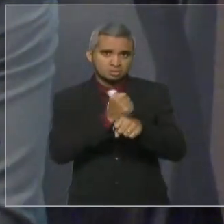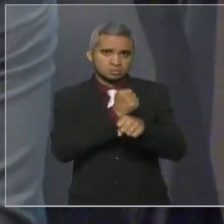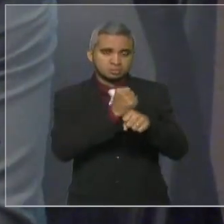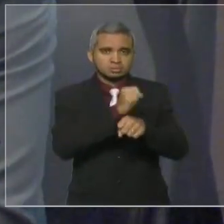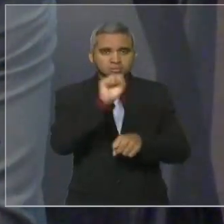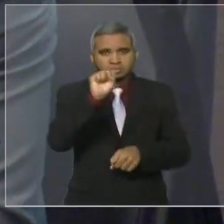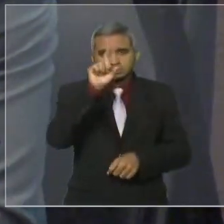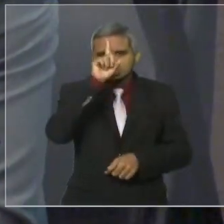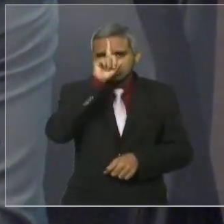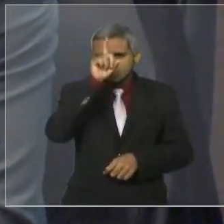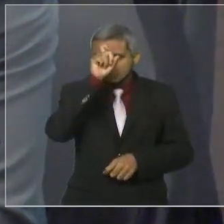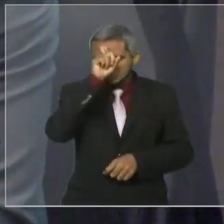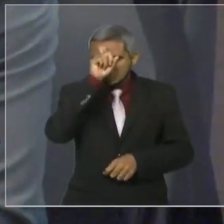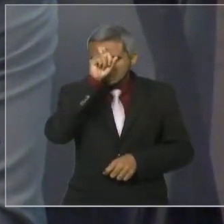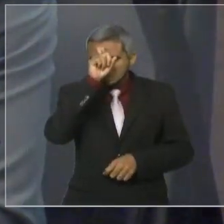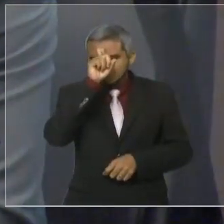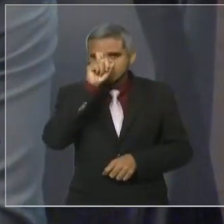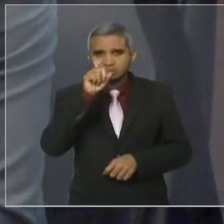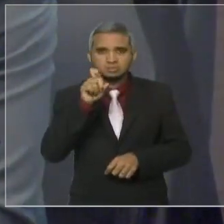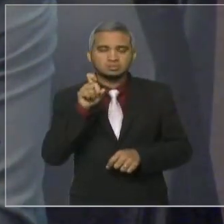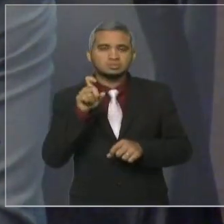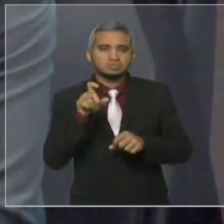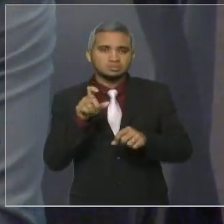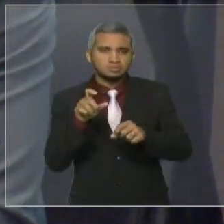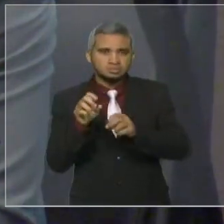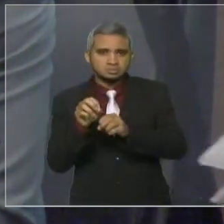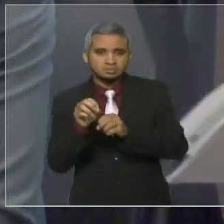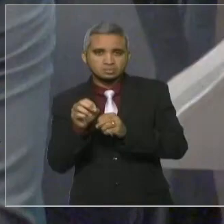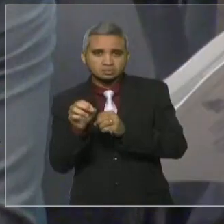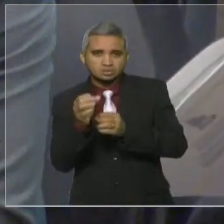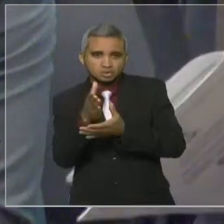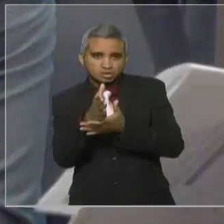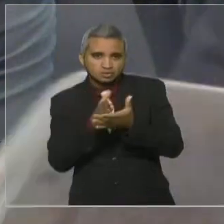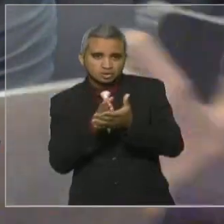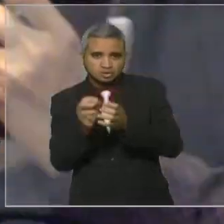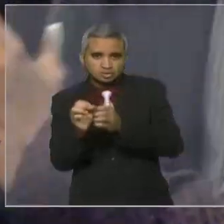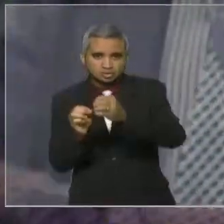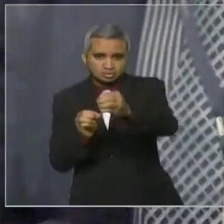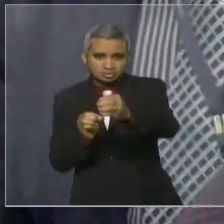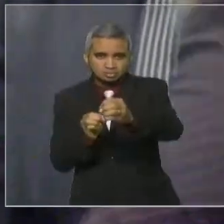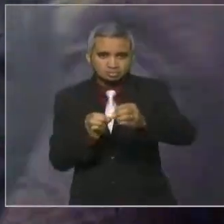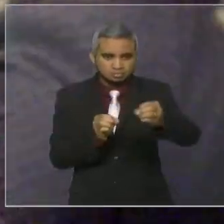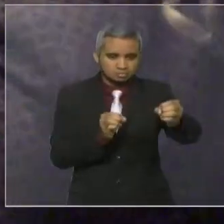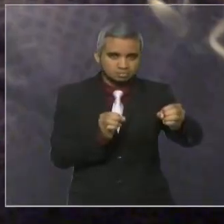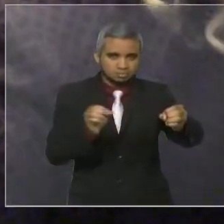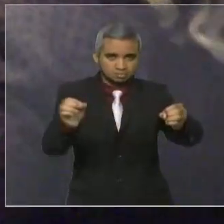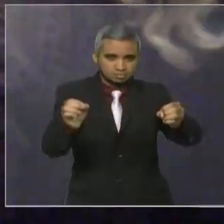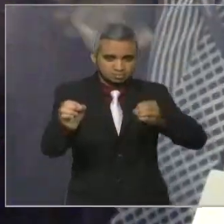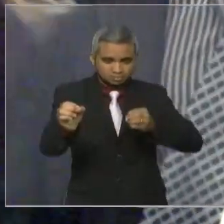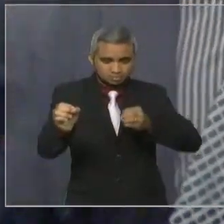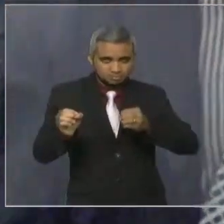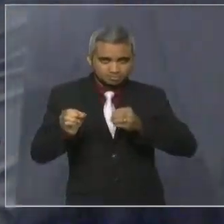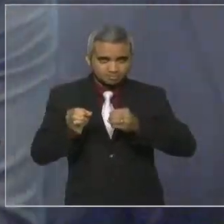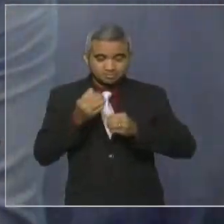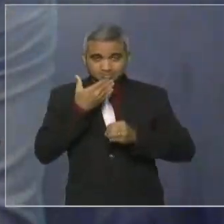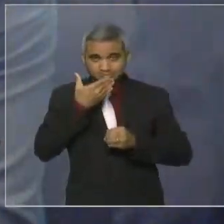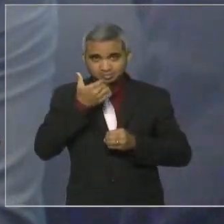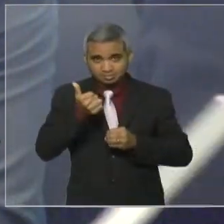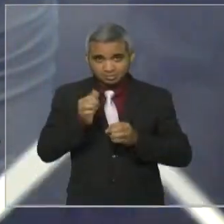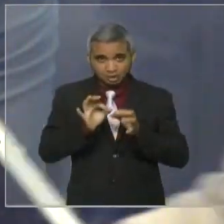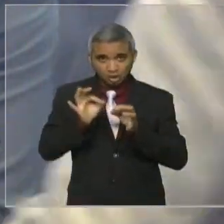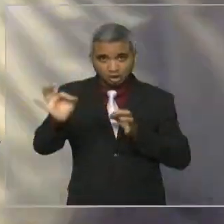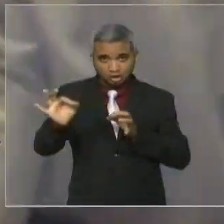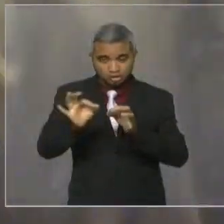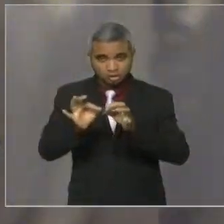regionais, melhorando esse desenho, melhorando a distribuição do serviço de saúde, a